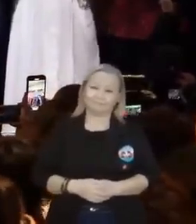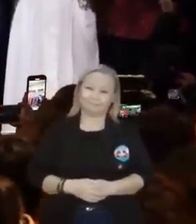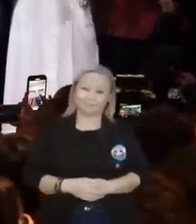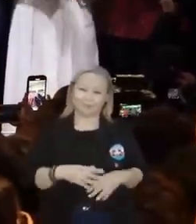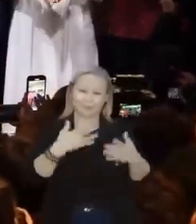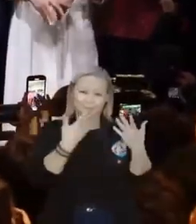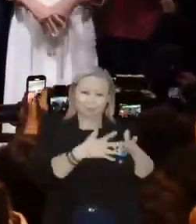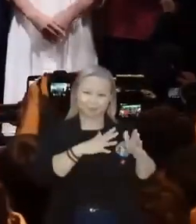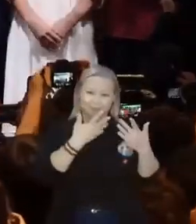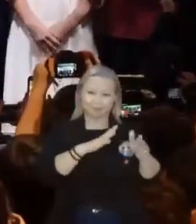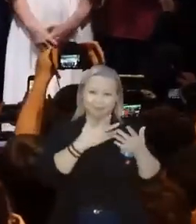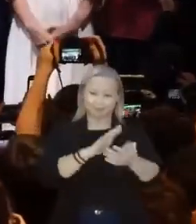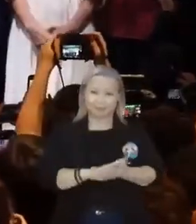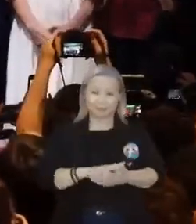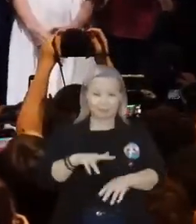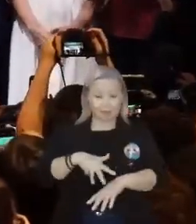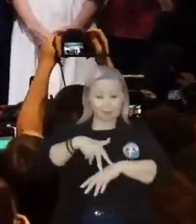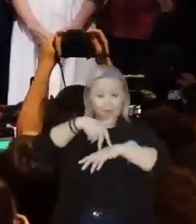Estou aqui para